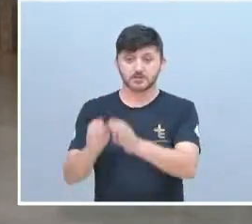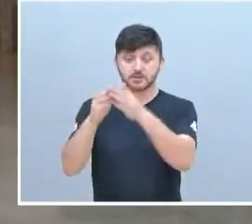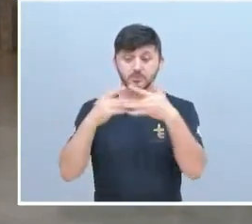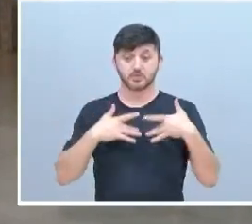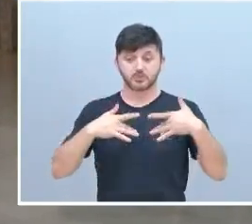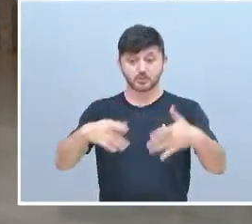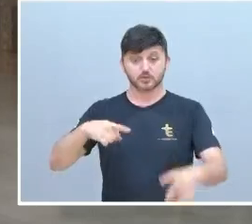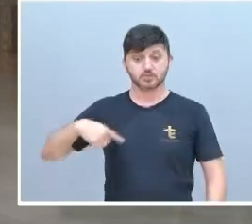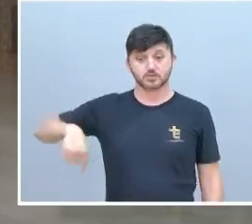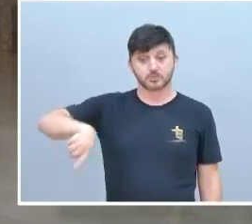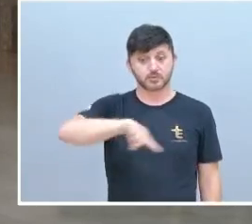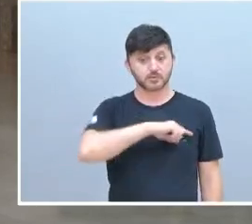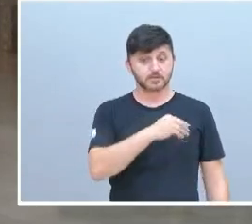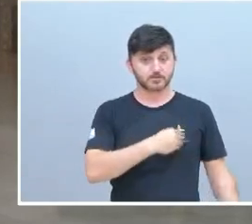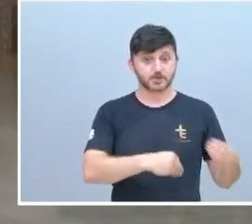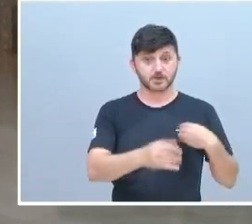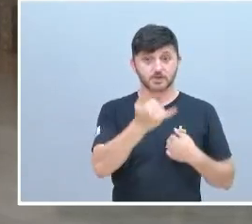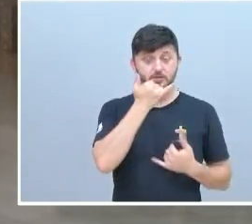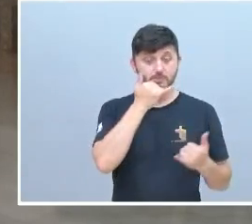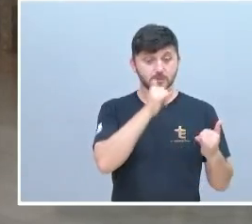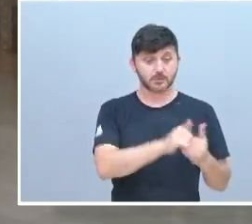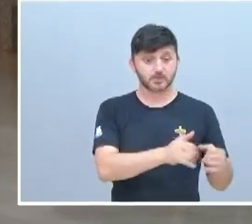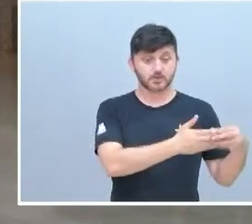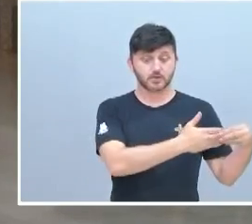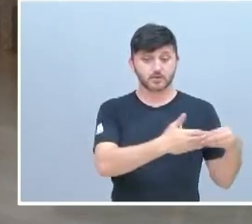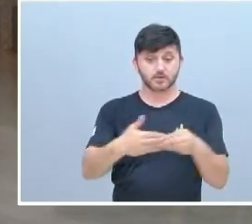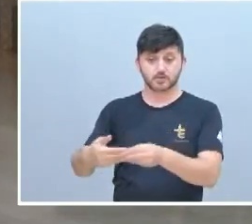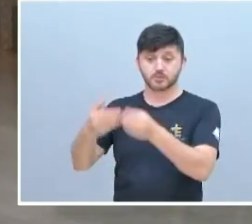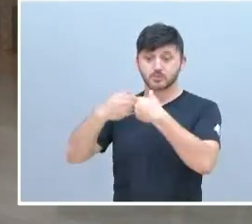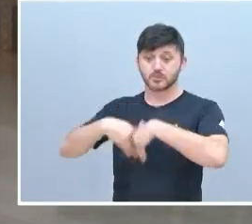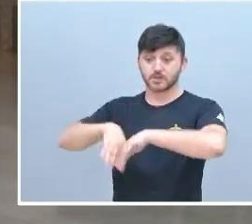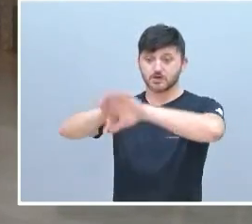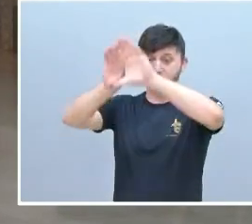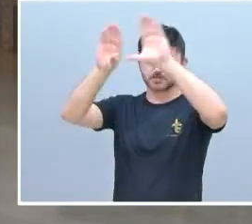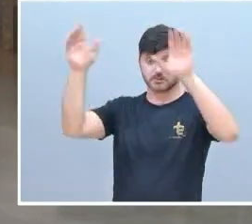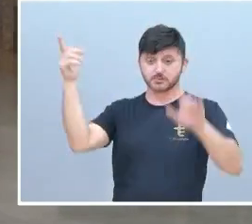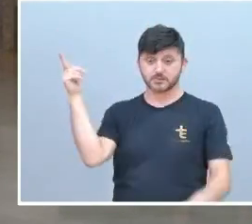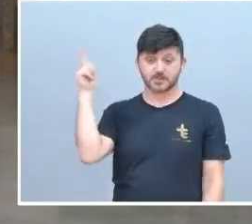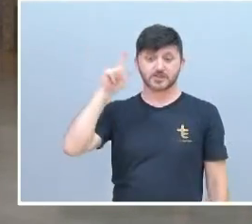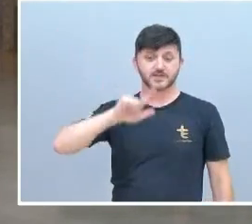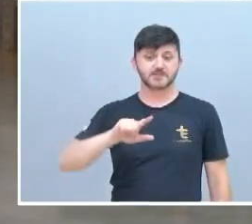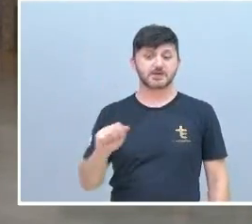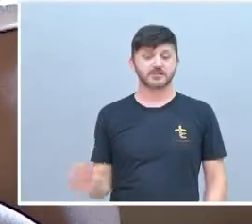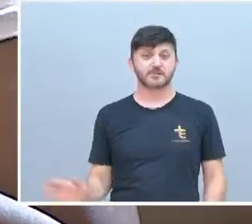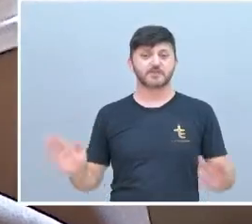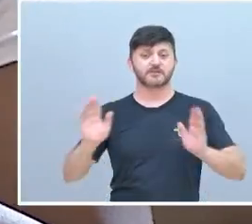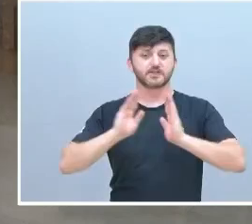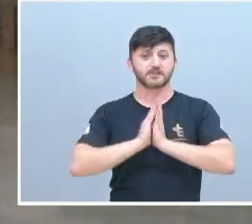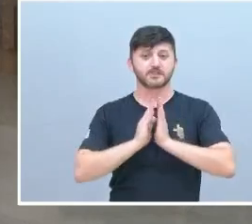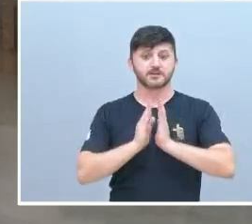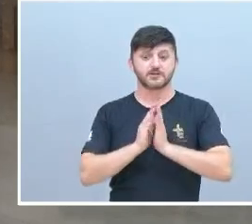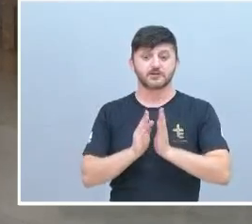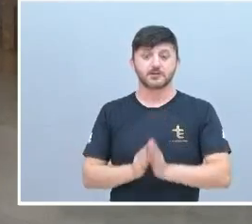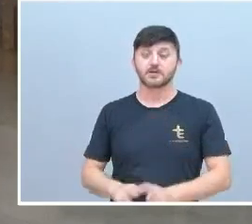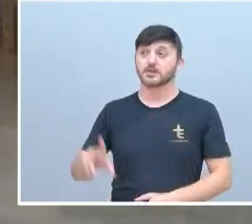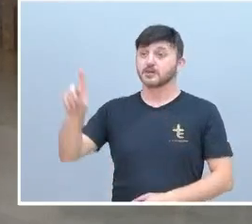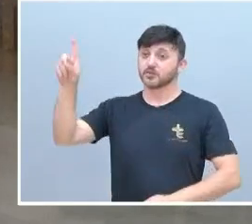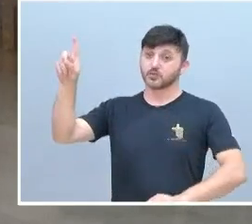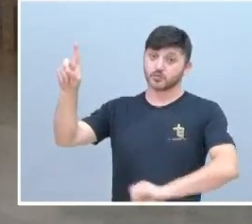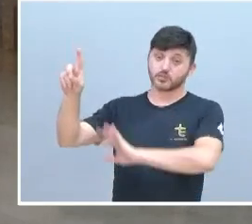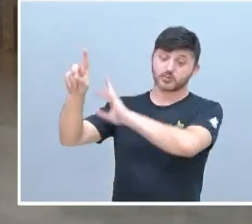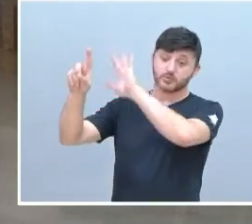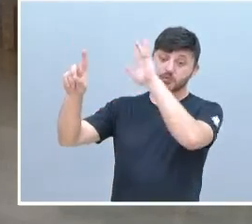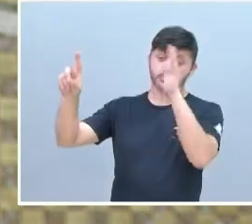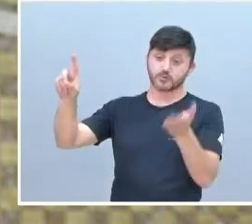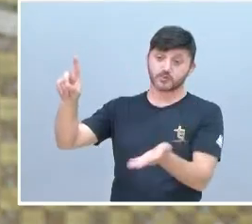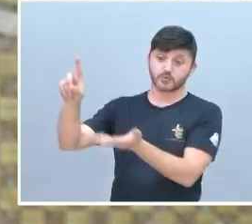Compaixão de nós, perdoe os nossos pecados e nos conduz à vida eterna. Amém. Glorifiquemos a